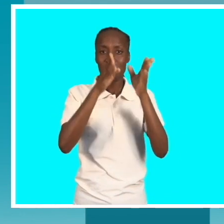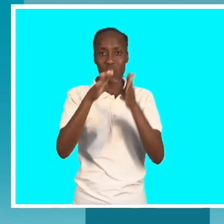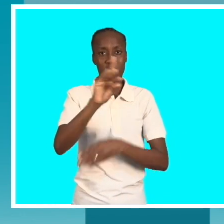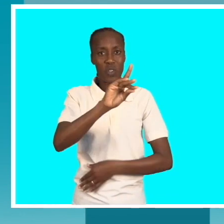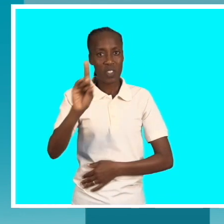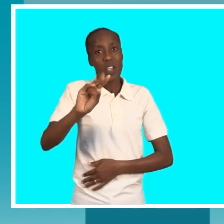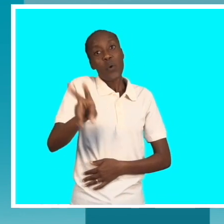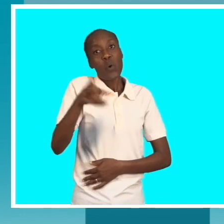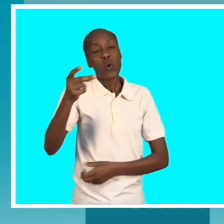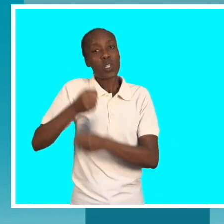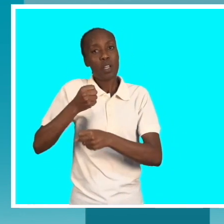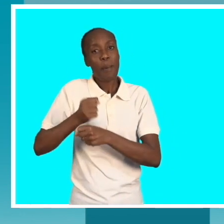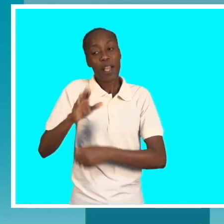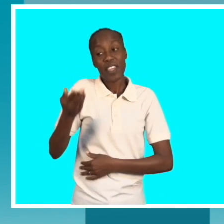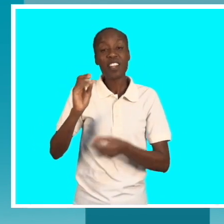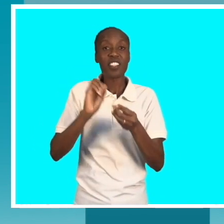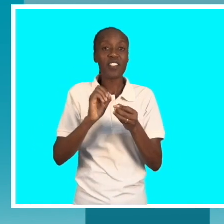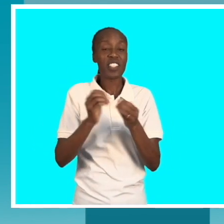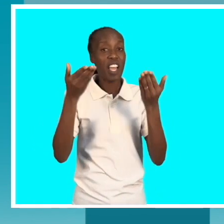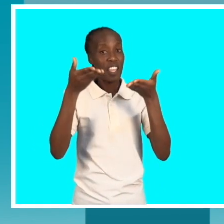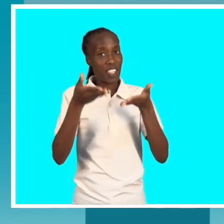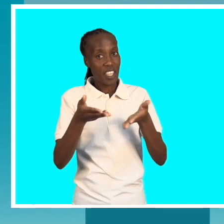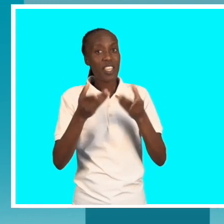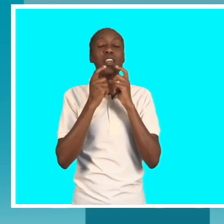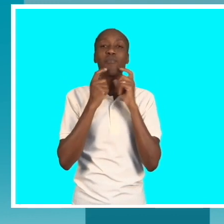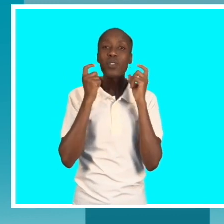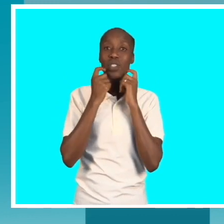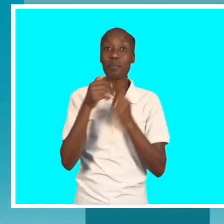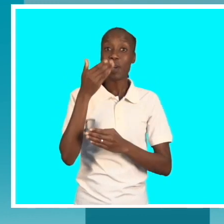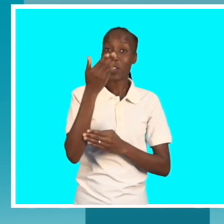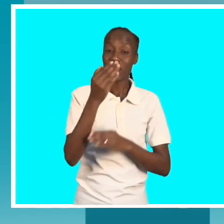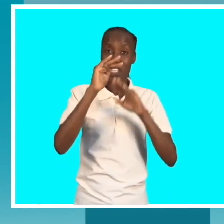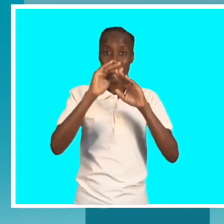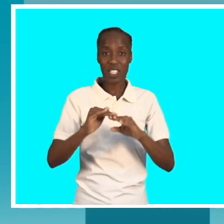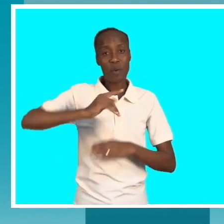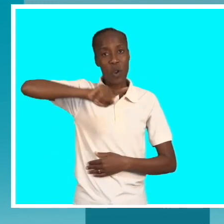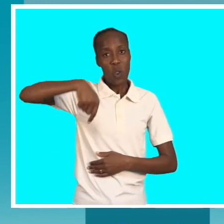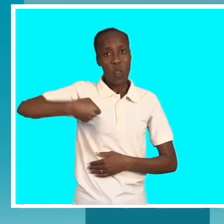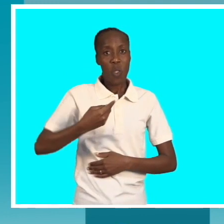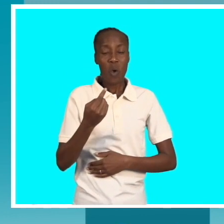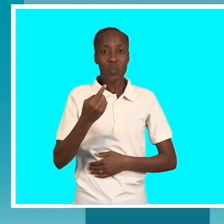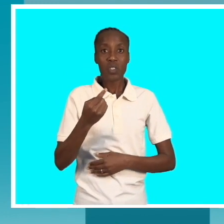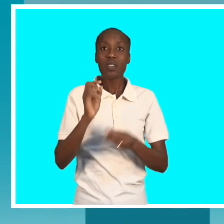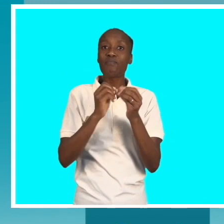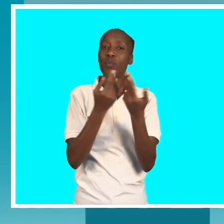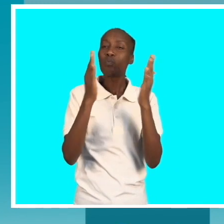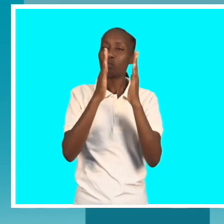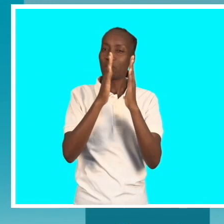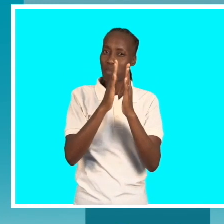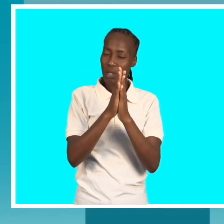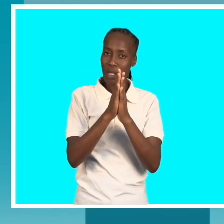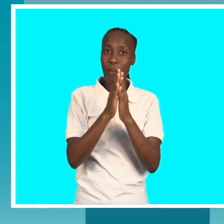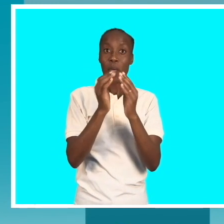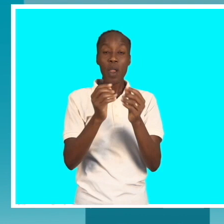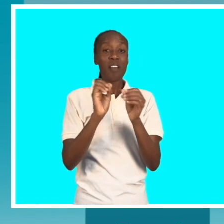os assuntos ligados às pessoas com deficiência e também os outros trabalhos que tem realizado aqui em Moçambique. Para si que estive na nossa companhia,